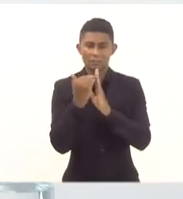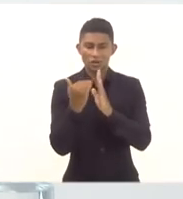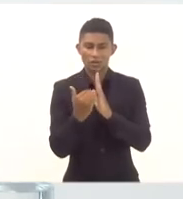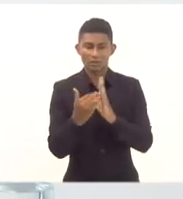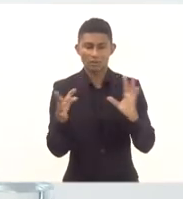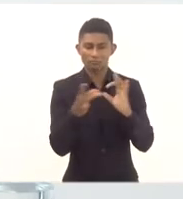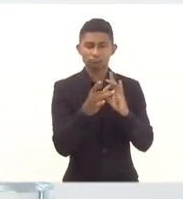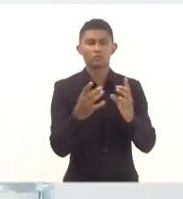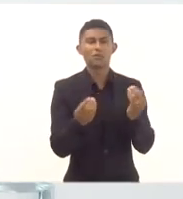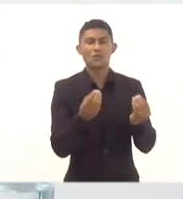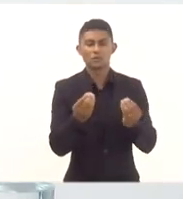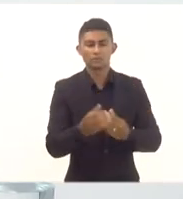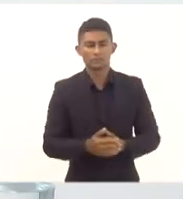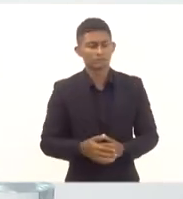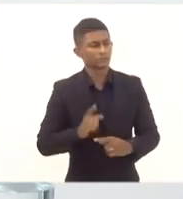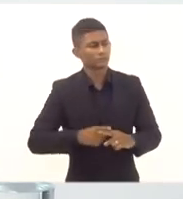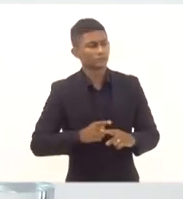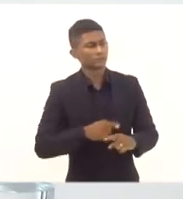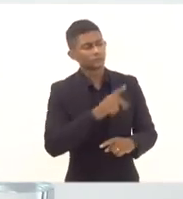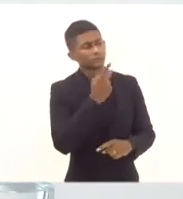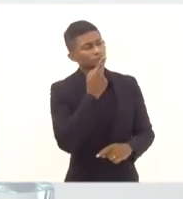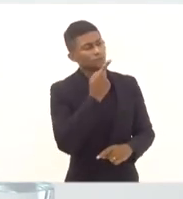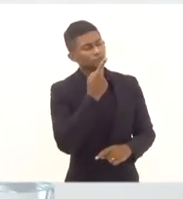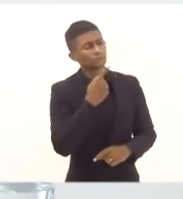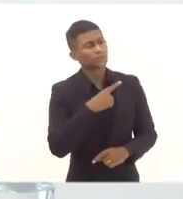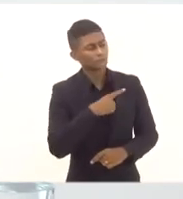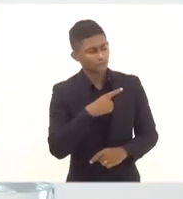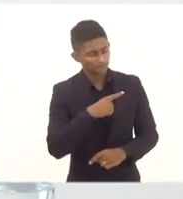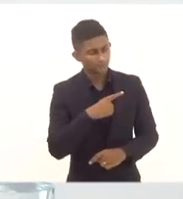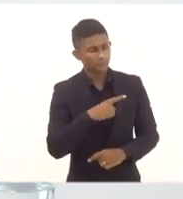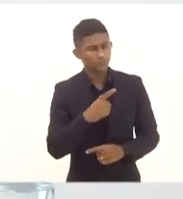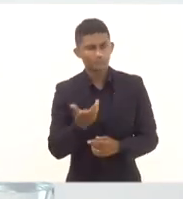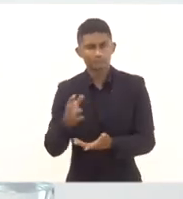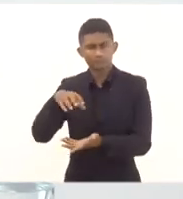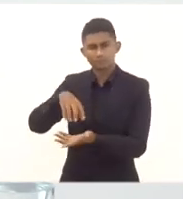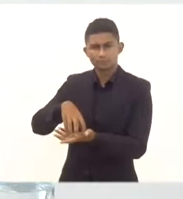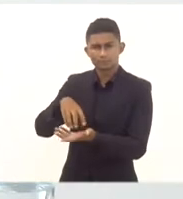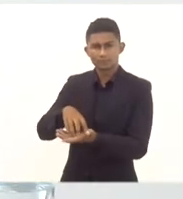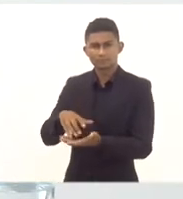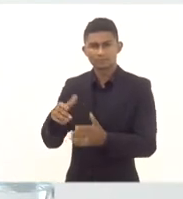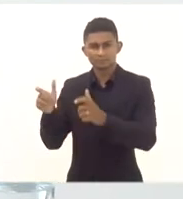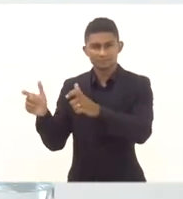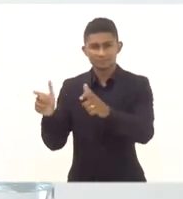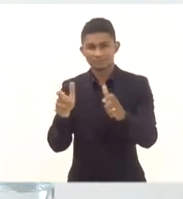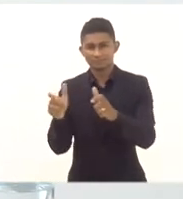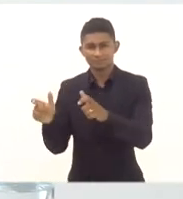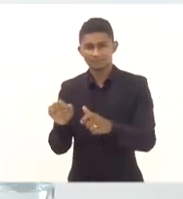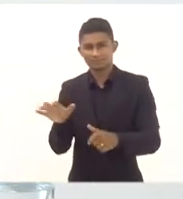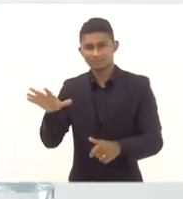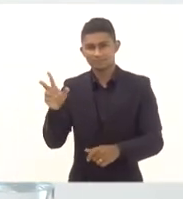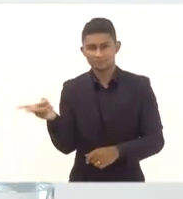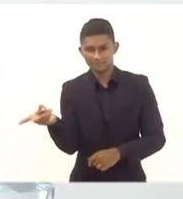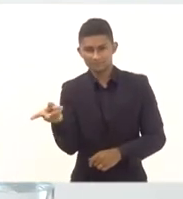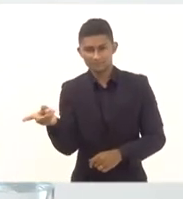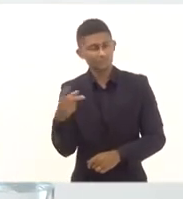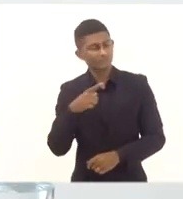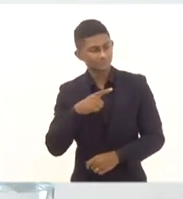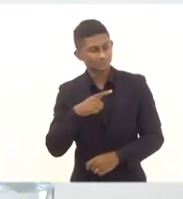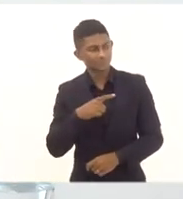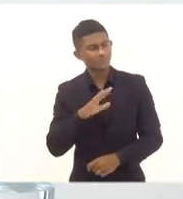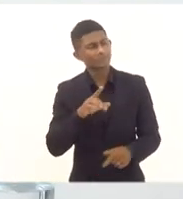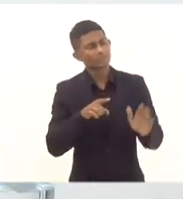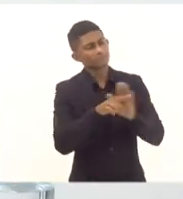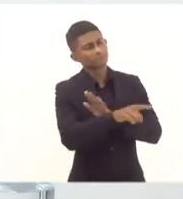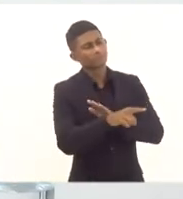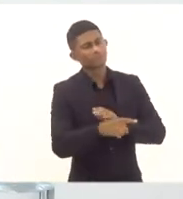disse aqui que tem um posto no Jacarezinho na Muzema Qual é